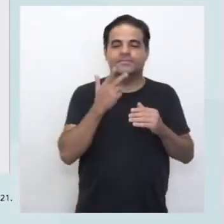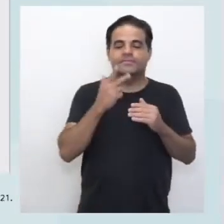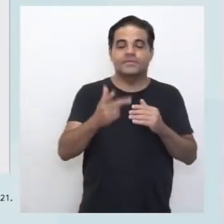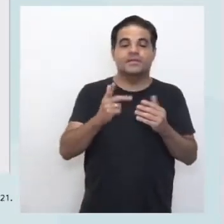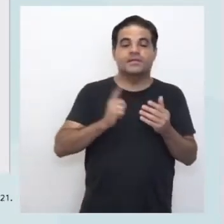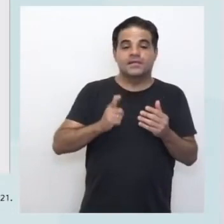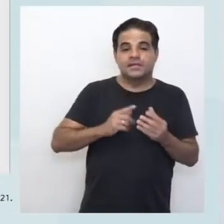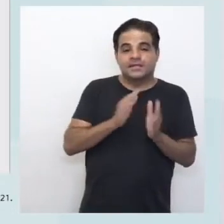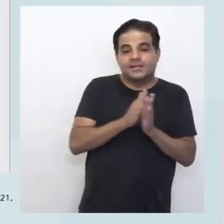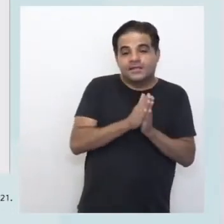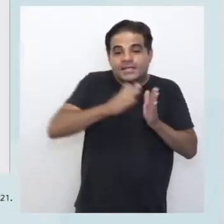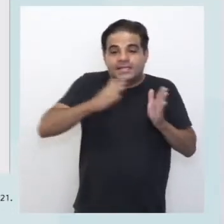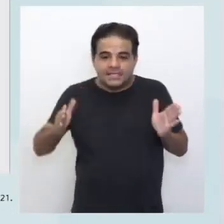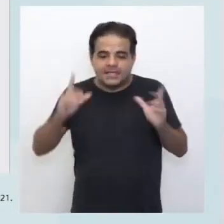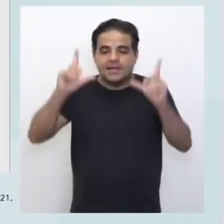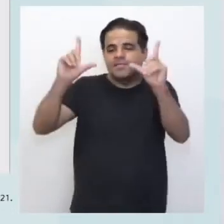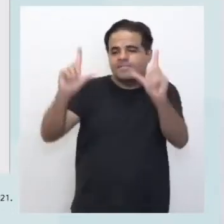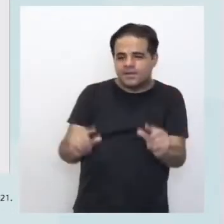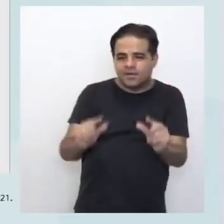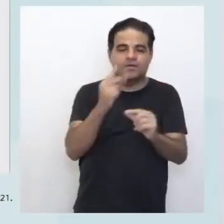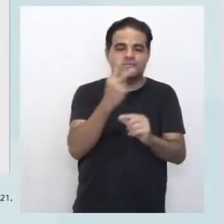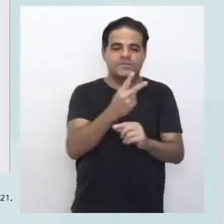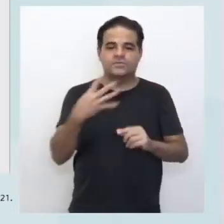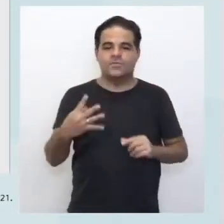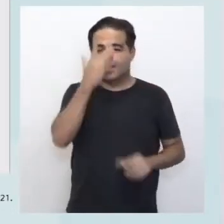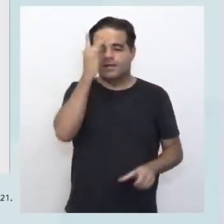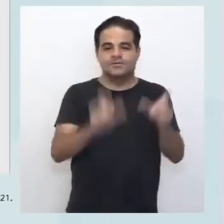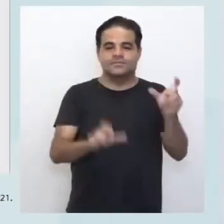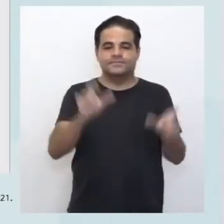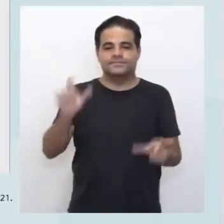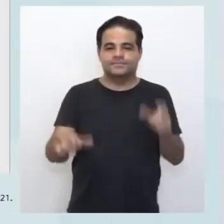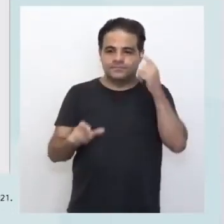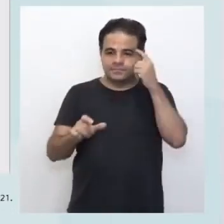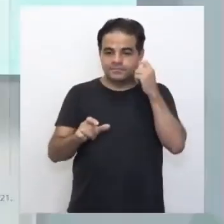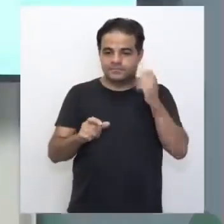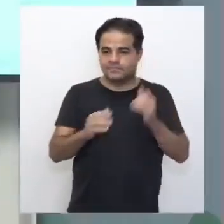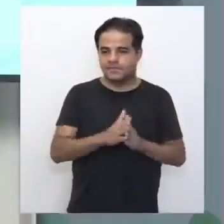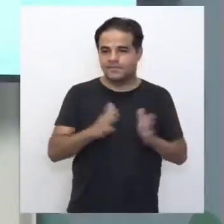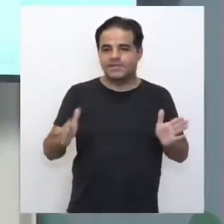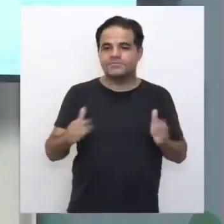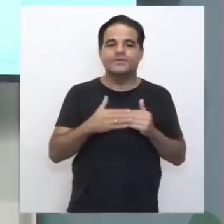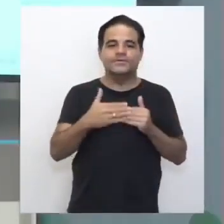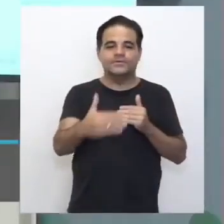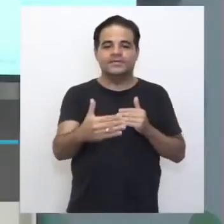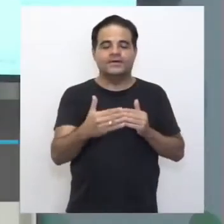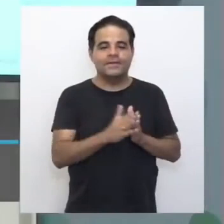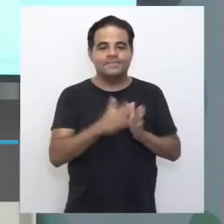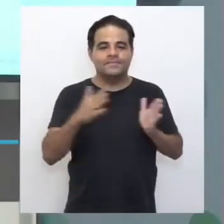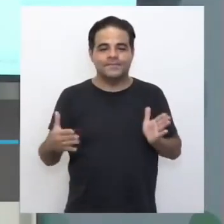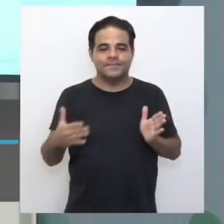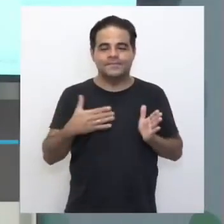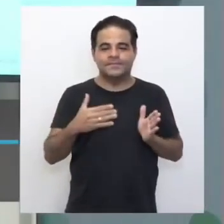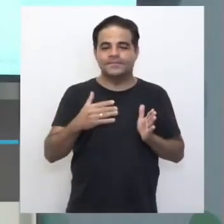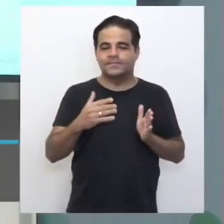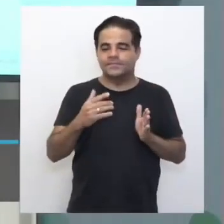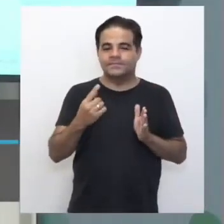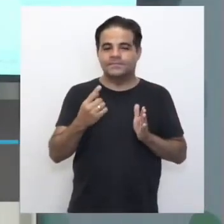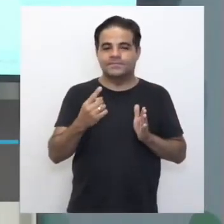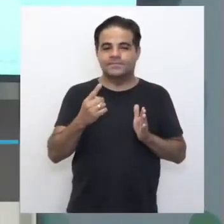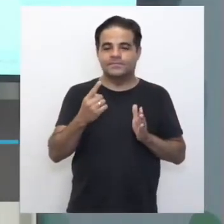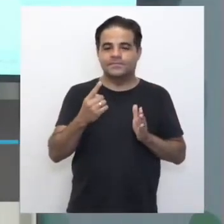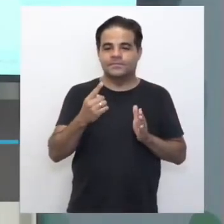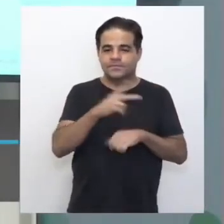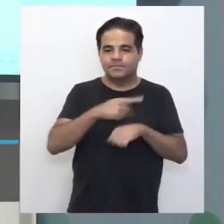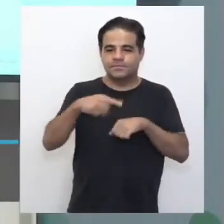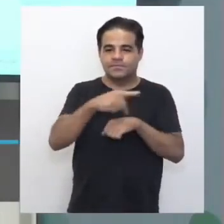uma densidade bem menor, 24 habitantes por quilômetro quadrado. E aí a gente fala, o Brasil, por exemplo, é um país que é